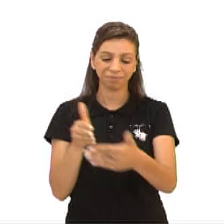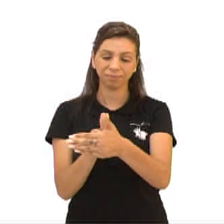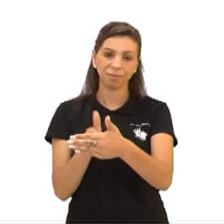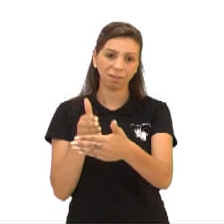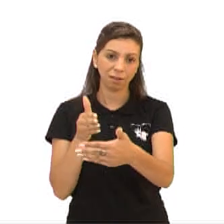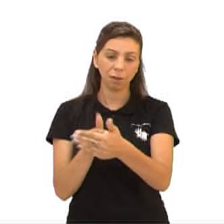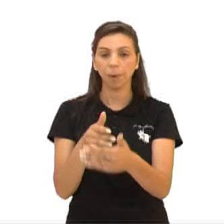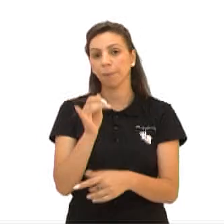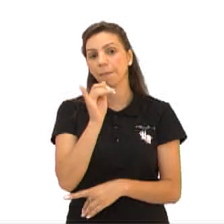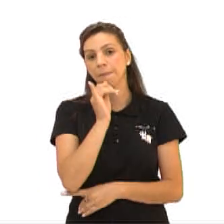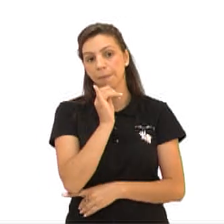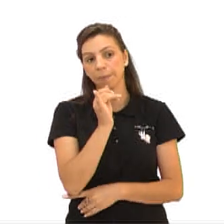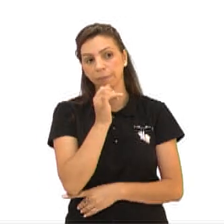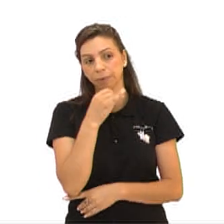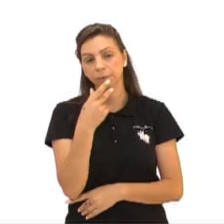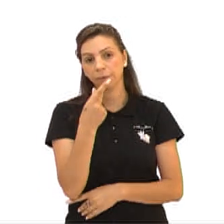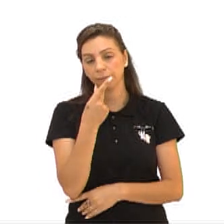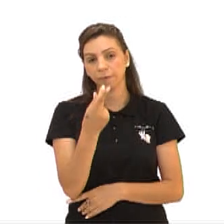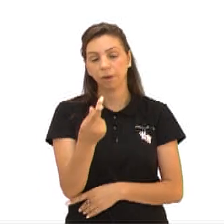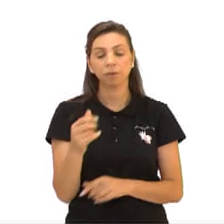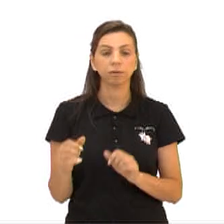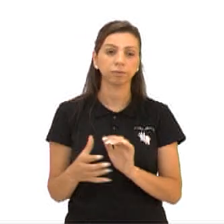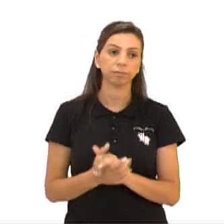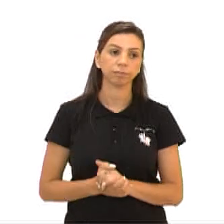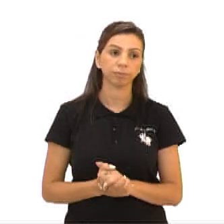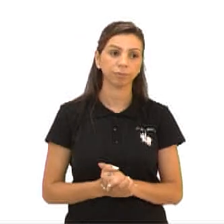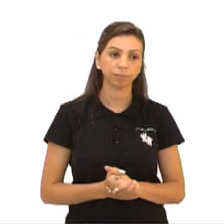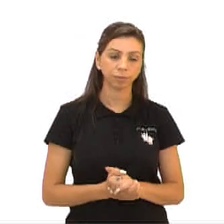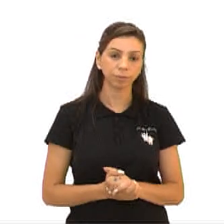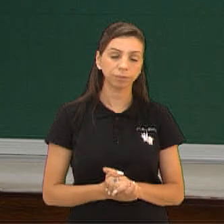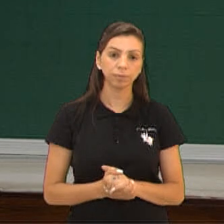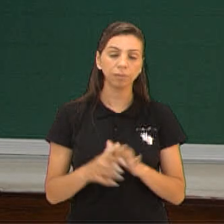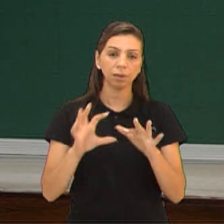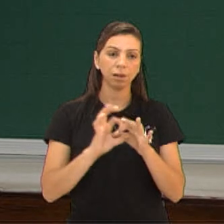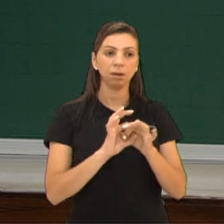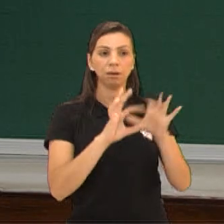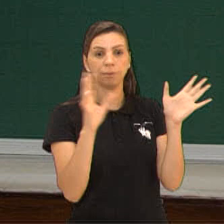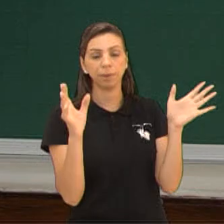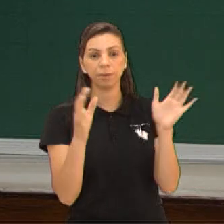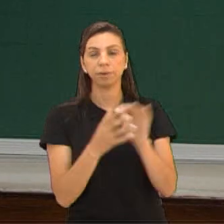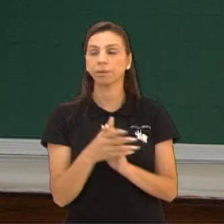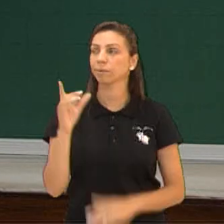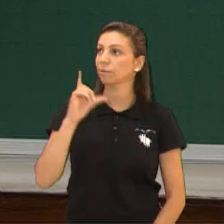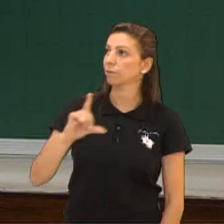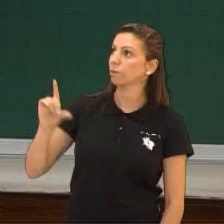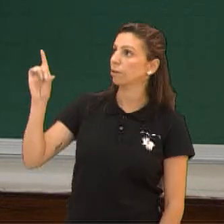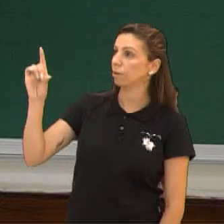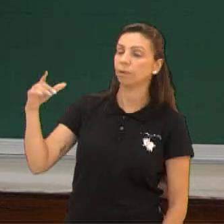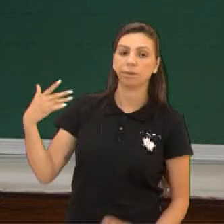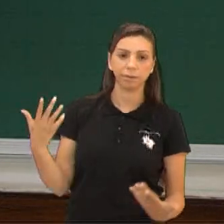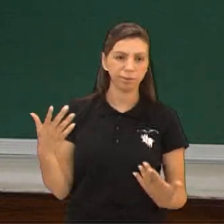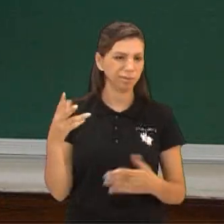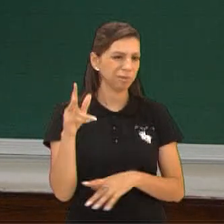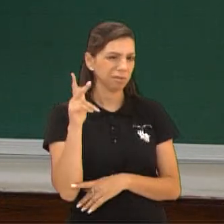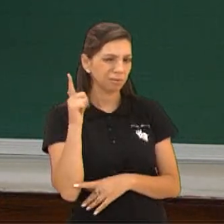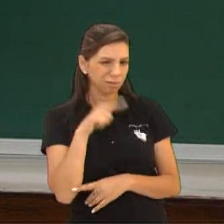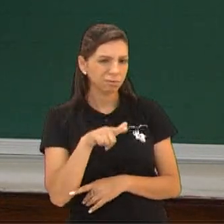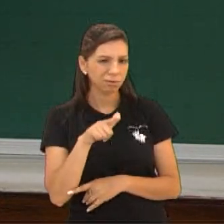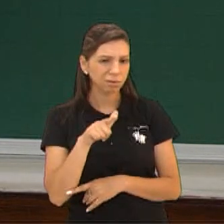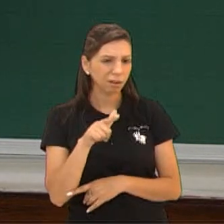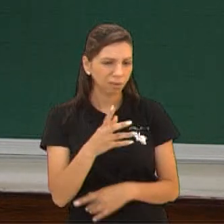Por exemplo, quando nós falamos a respeito de coisas clássicas, como, por exemplo, liberdade, Deus. Será que nós